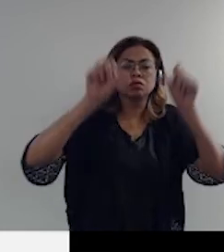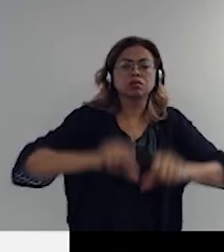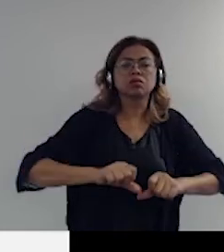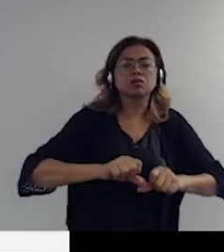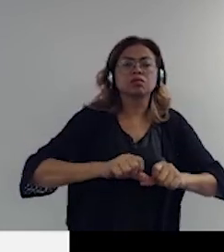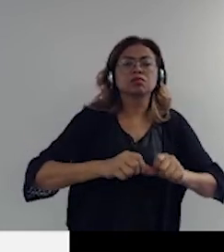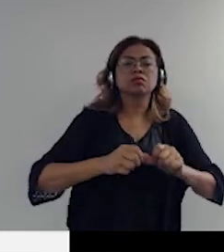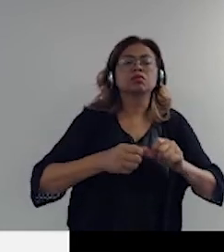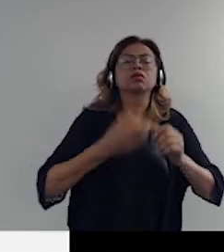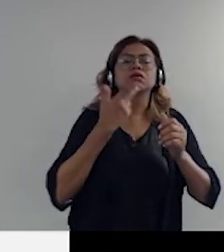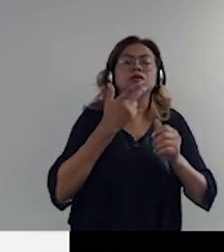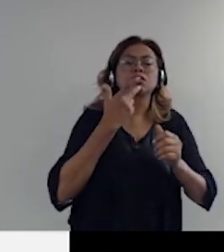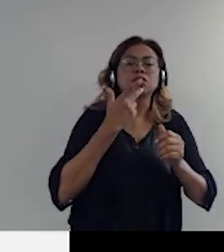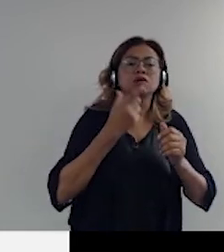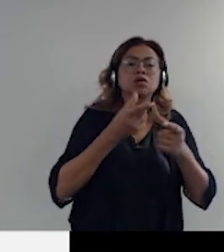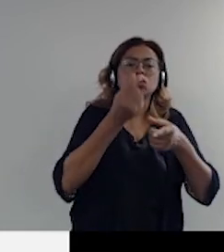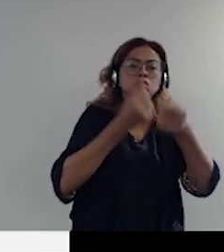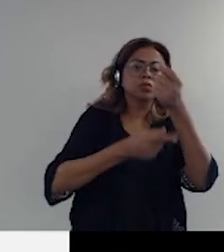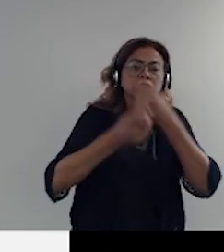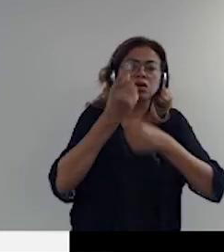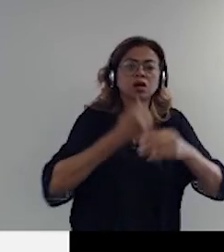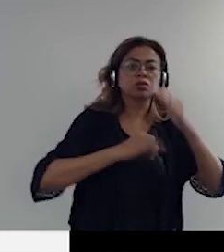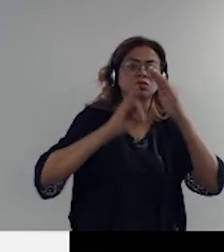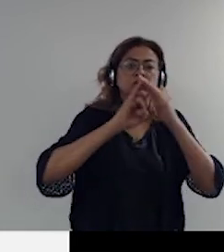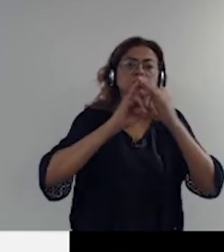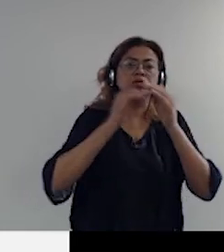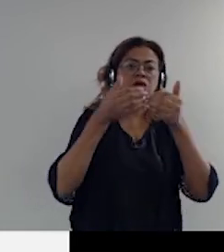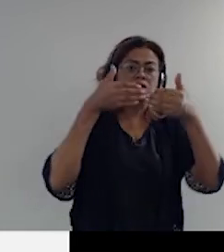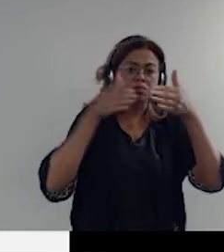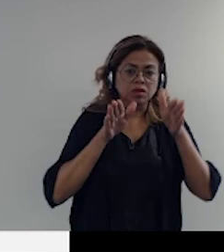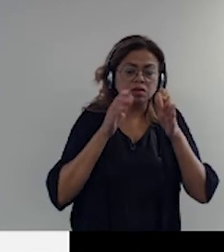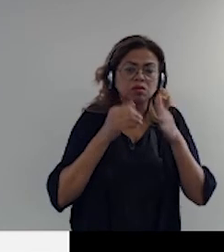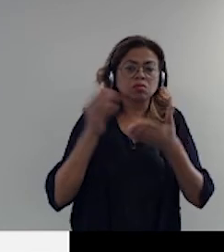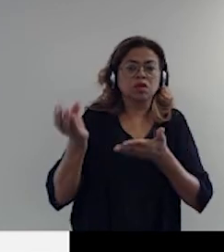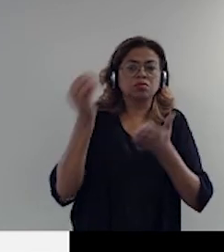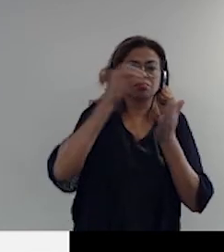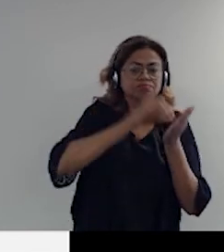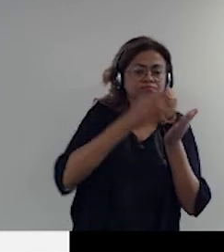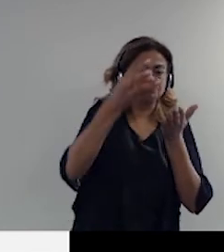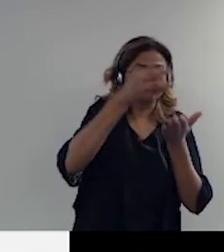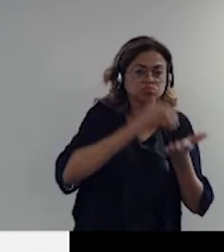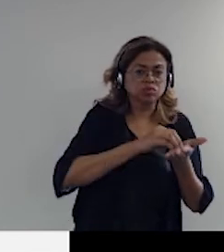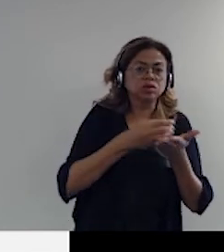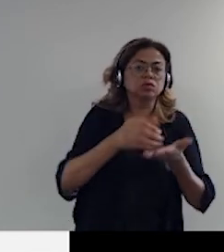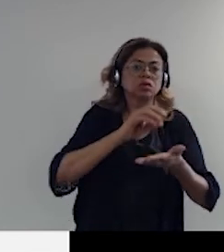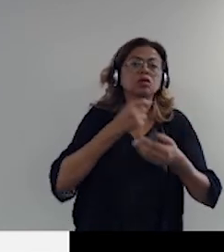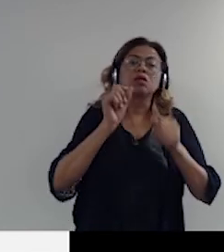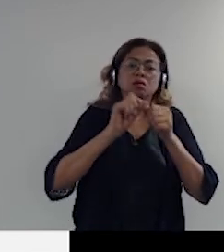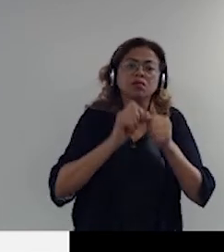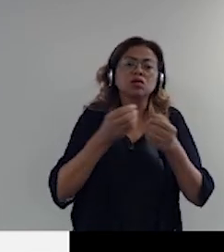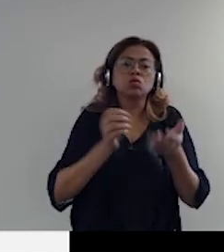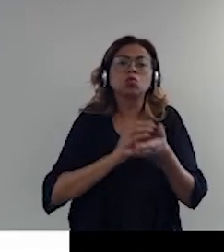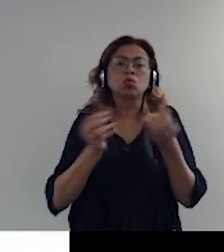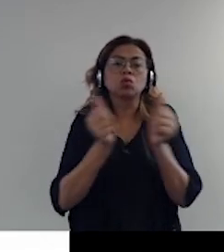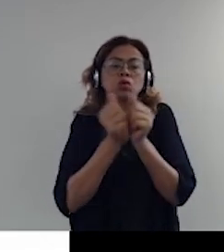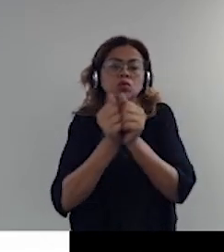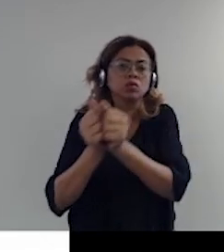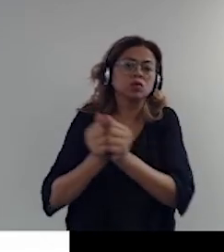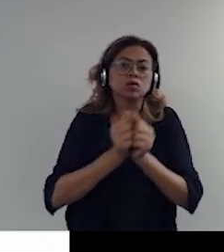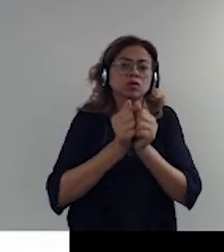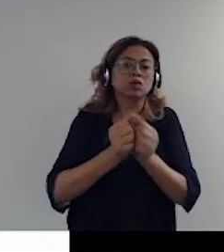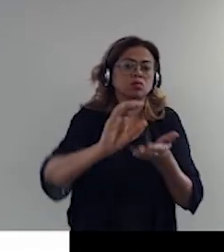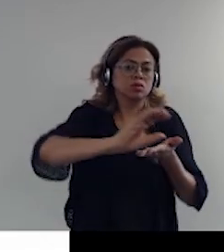fica aberto a novas captações, e essas captações conseguem fazer com que recursos cheguem às nossas